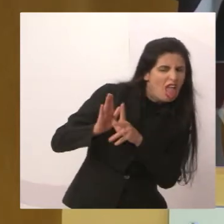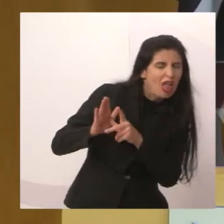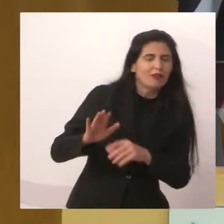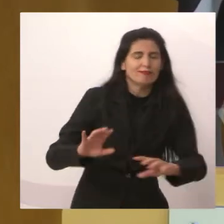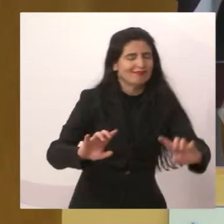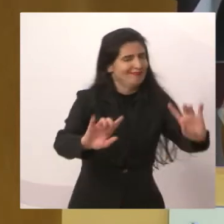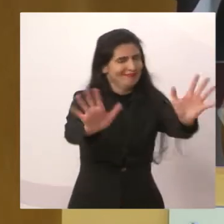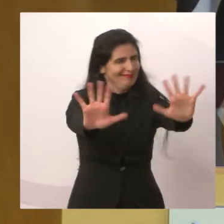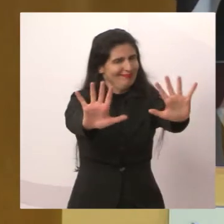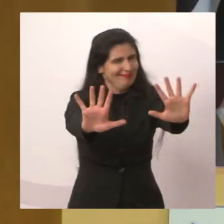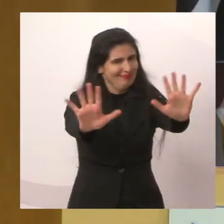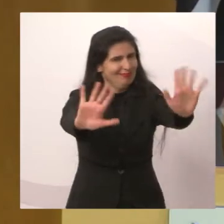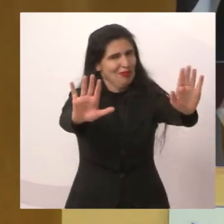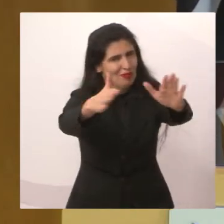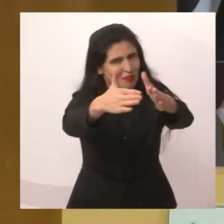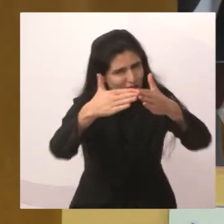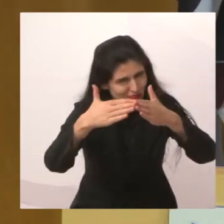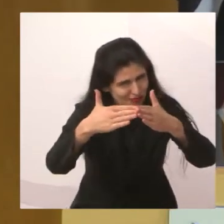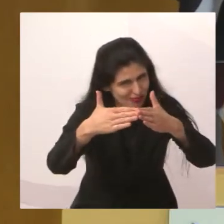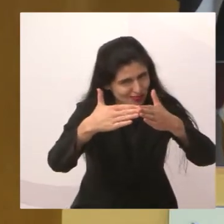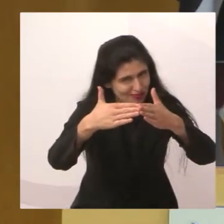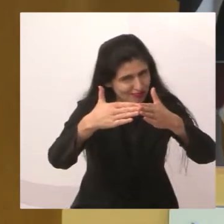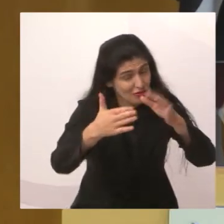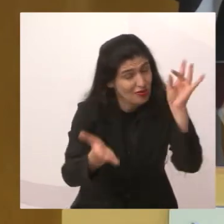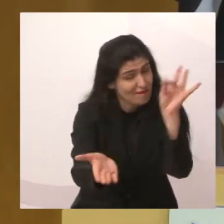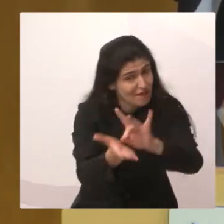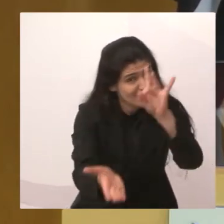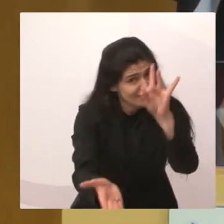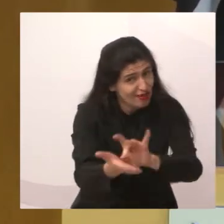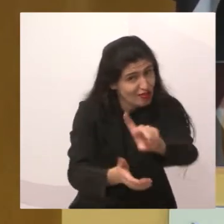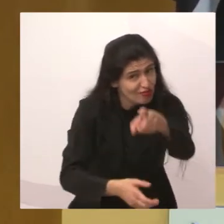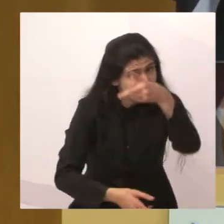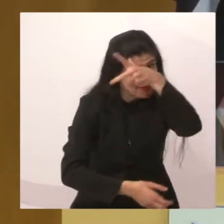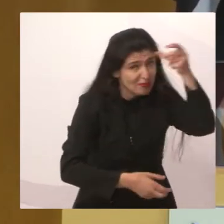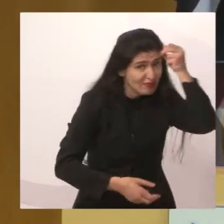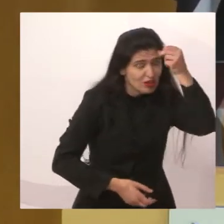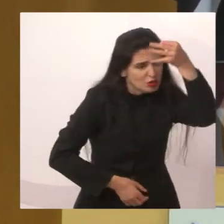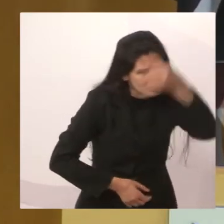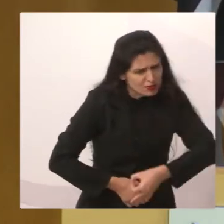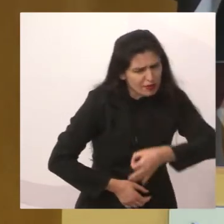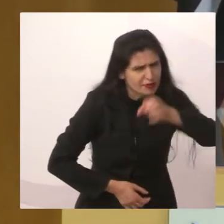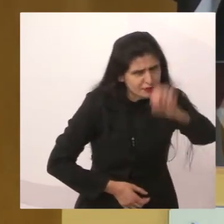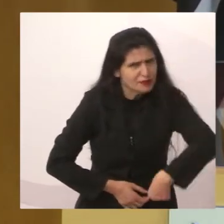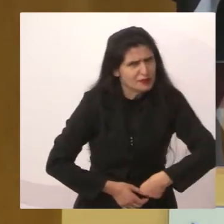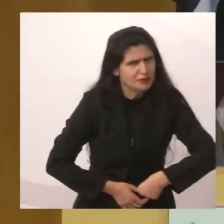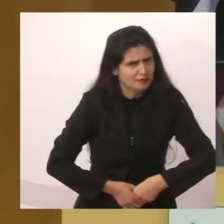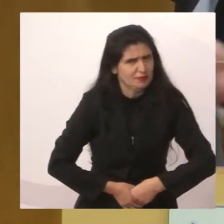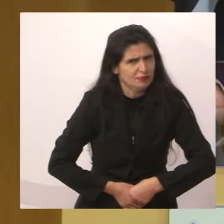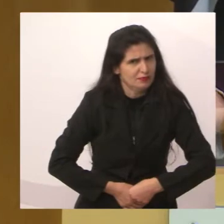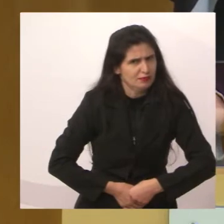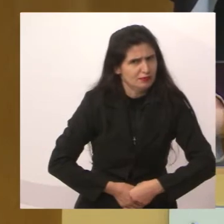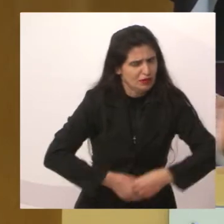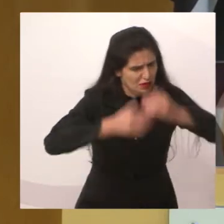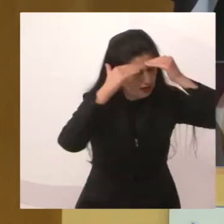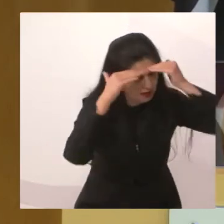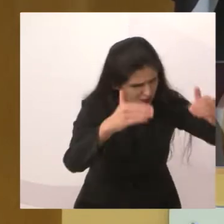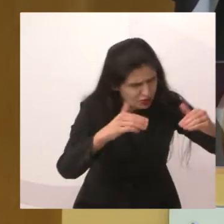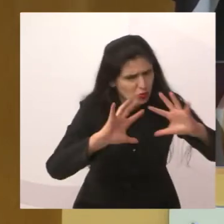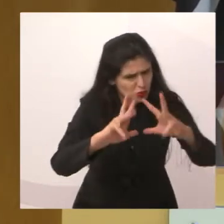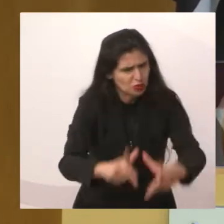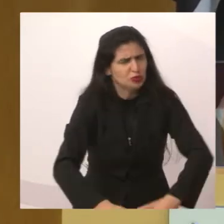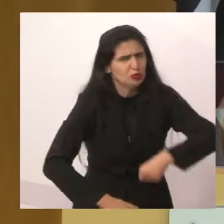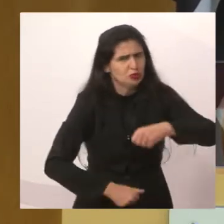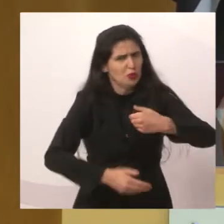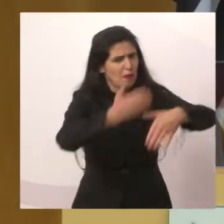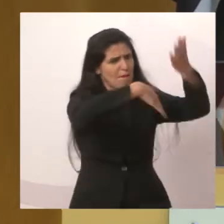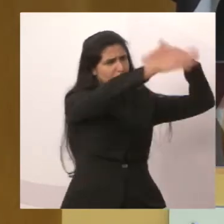por essa cidade e deixa uma marca positiva. E isso ninguém vai tirar rejeitando as contas dele, não. Péssimo exemplo para nós aqui,